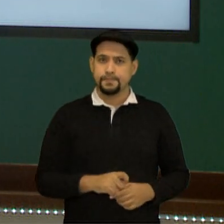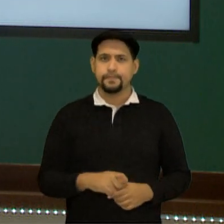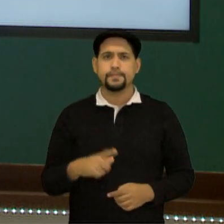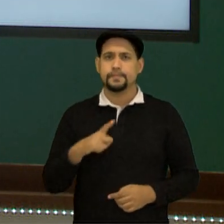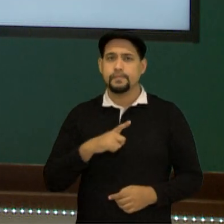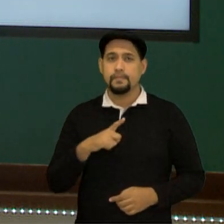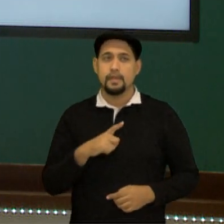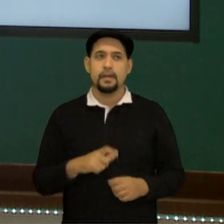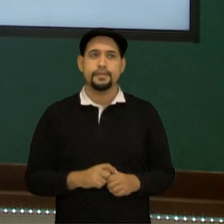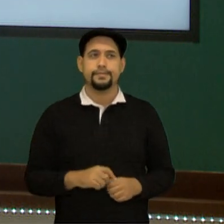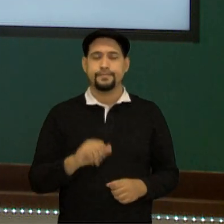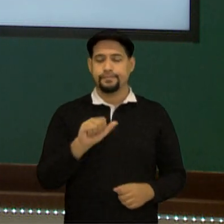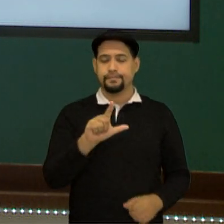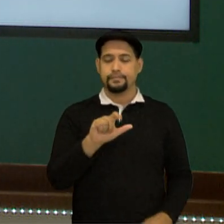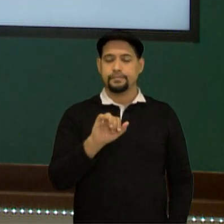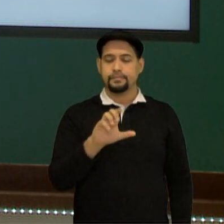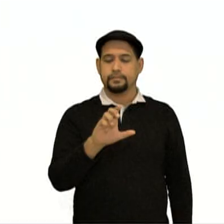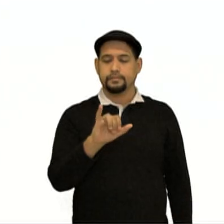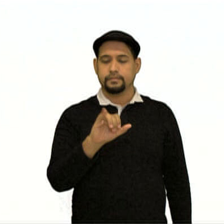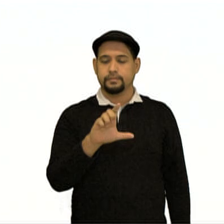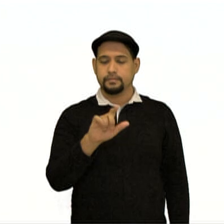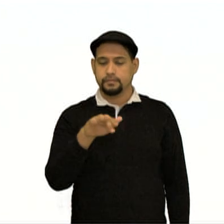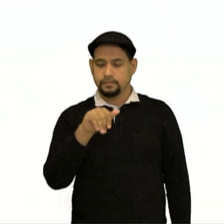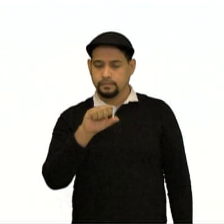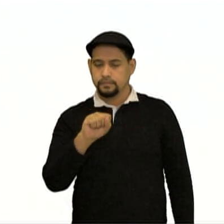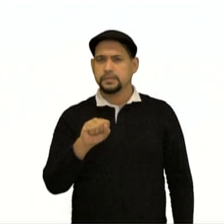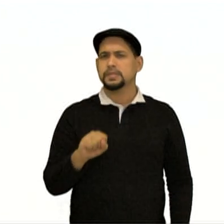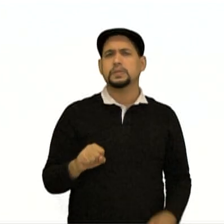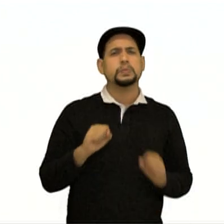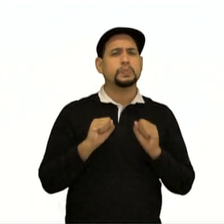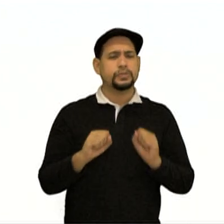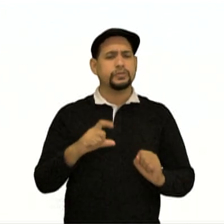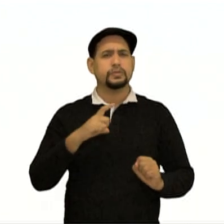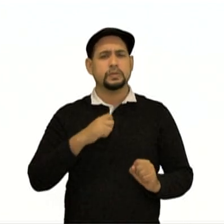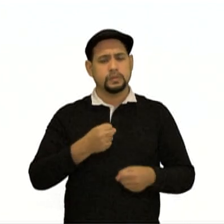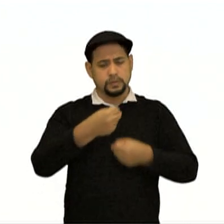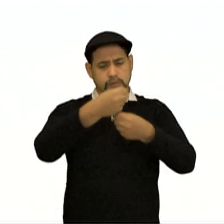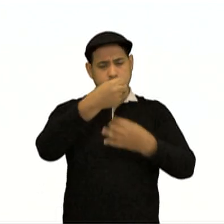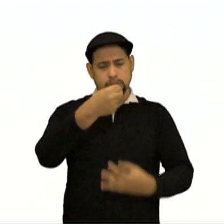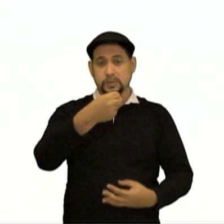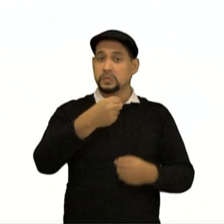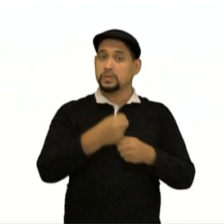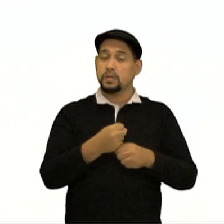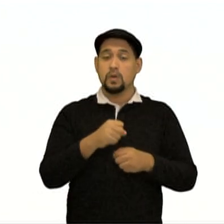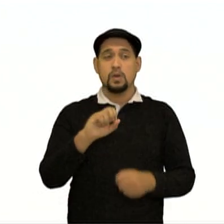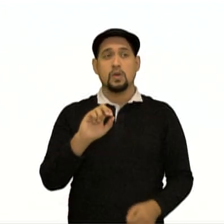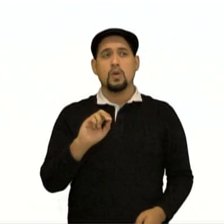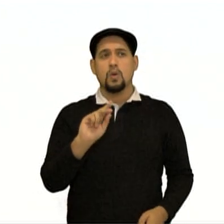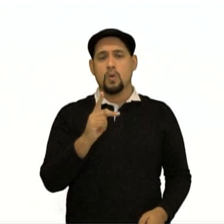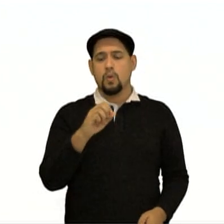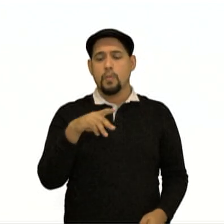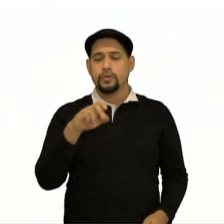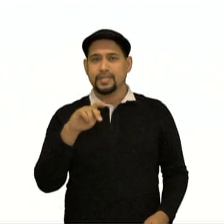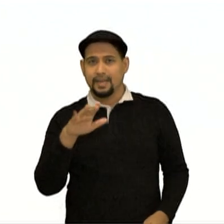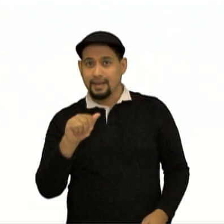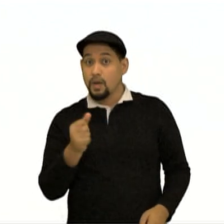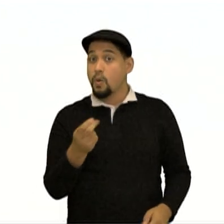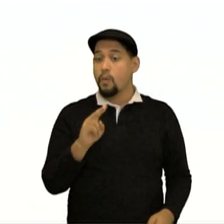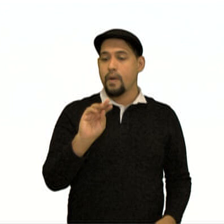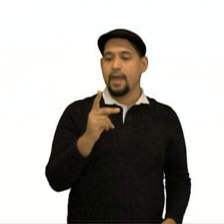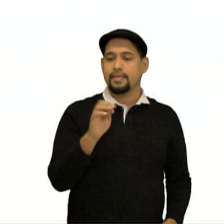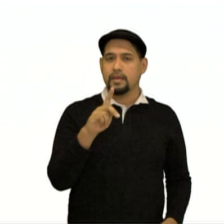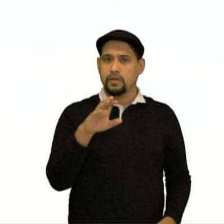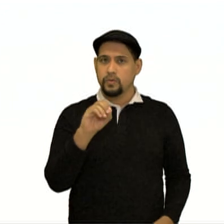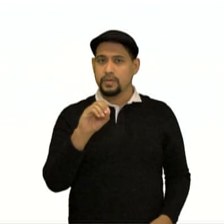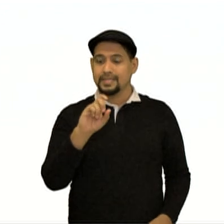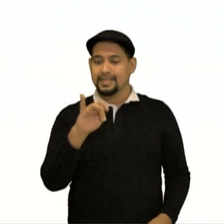é alicíclicas. Elas podem ser subclassificadas em homocíclica ou heterocíclica.